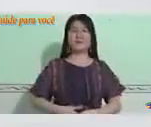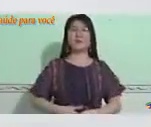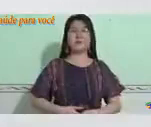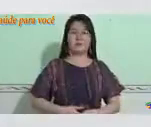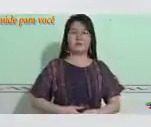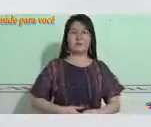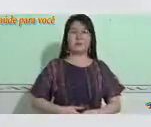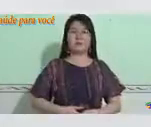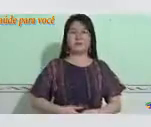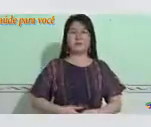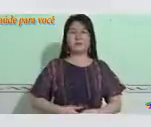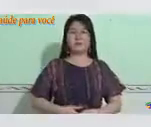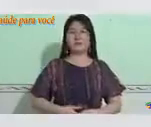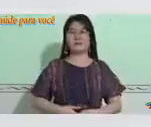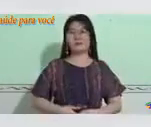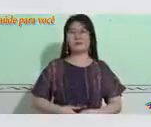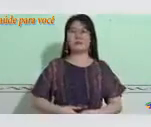OPC cedilha ótil